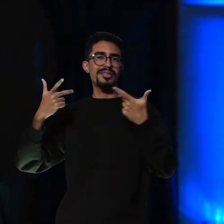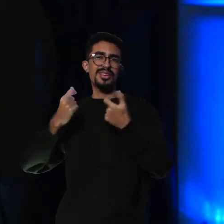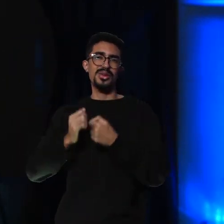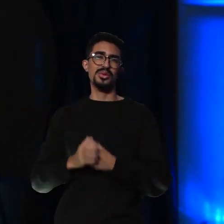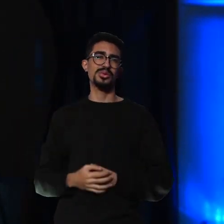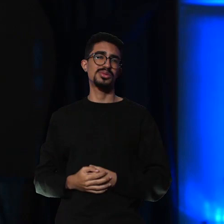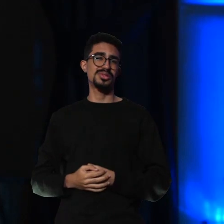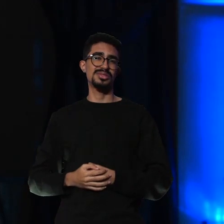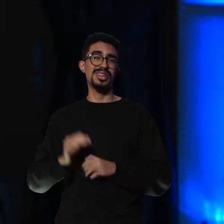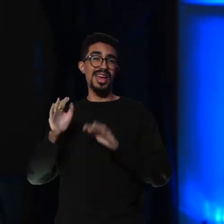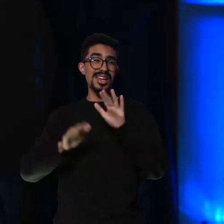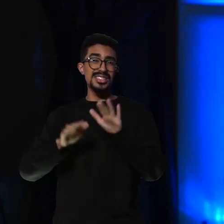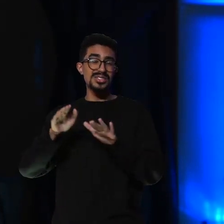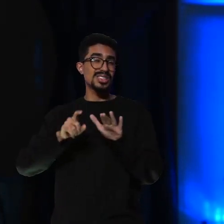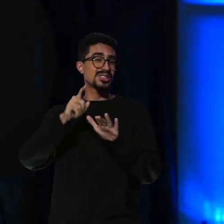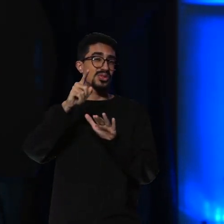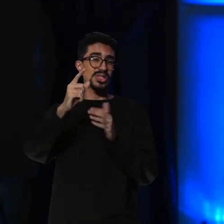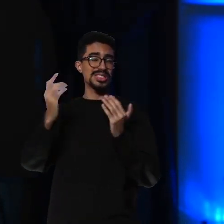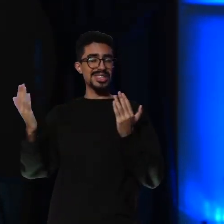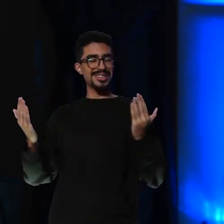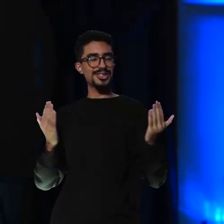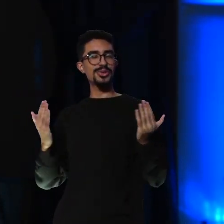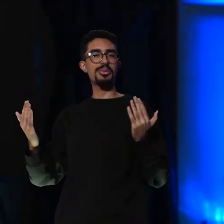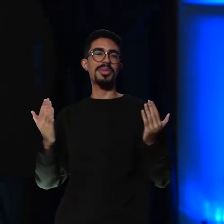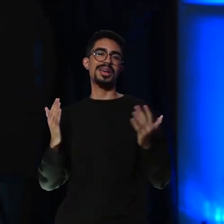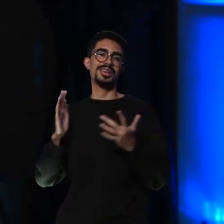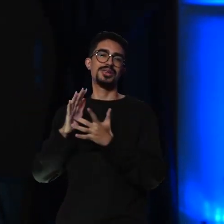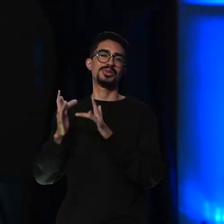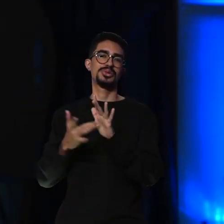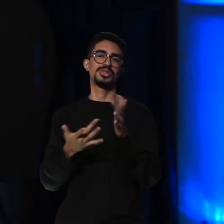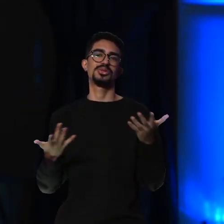demais, achando que é Jesus? Com Jesus foi assim, né?